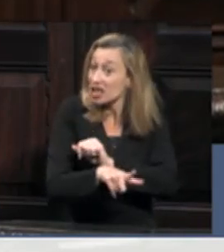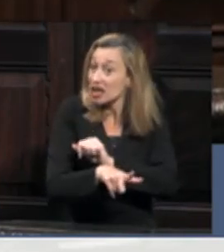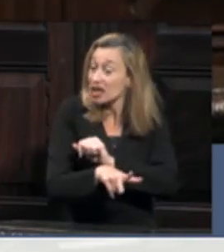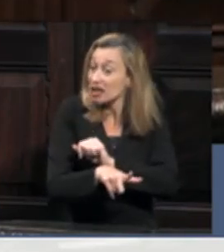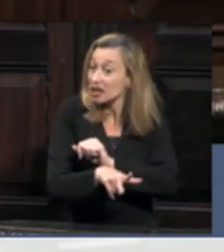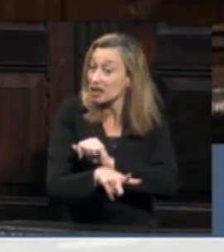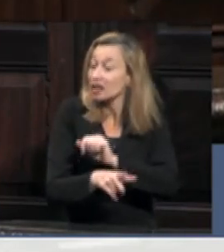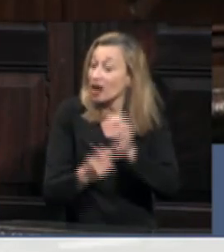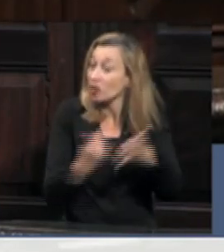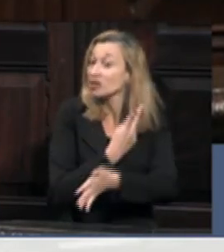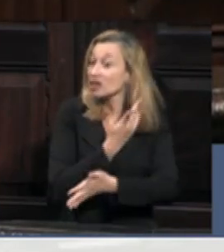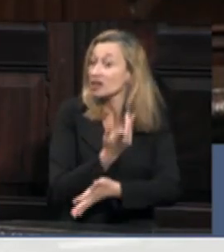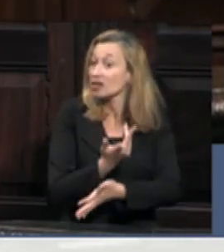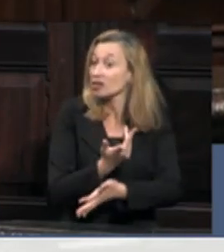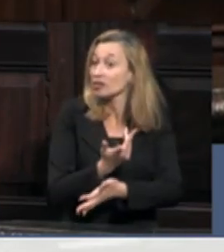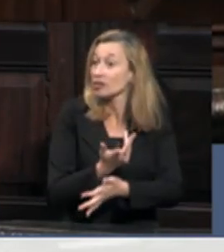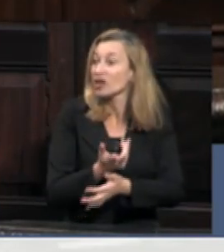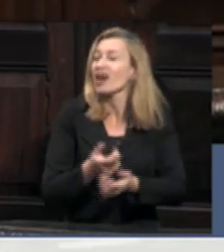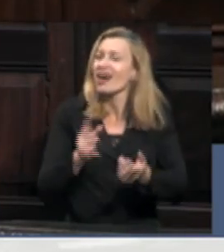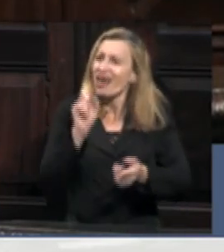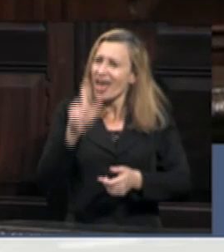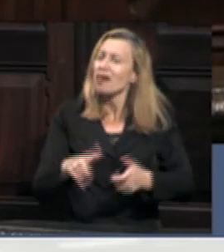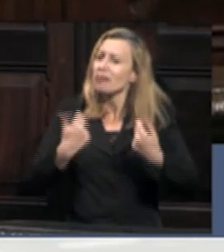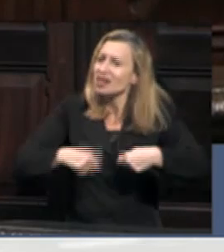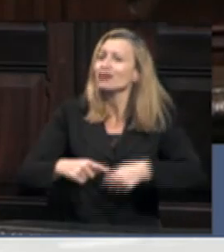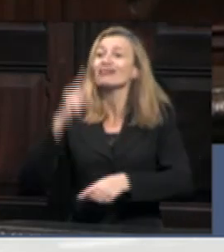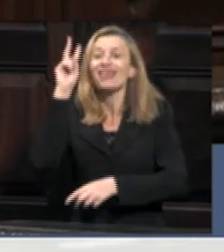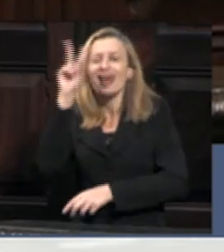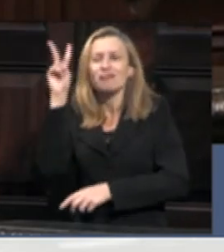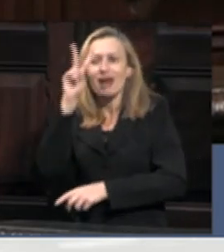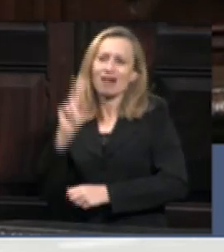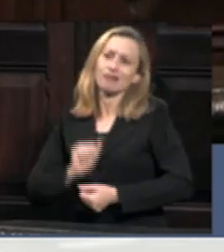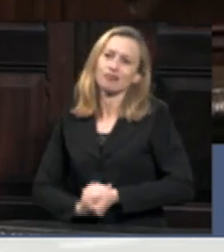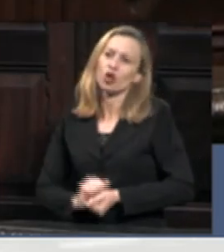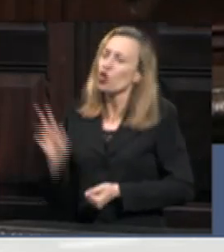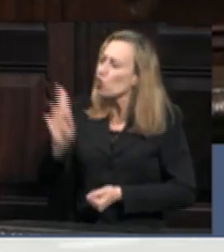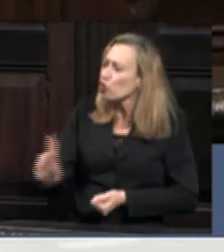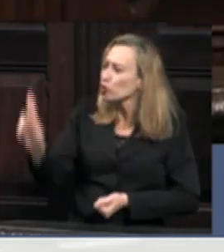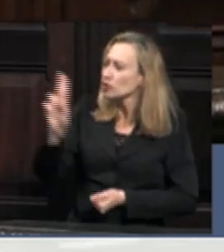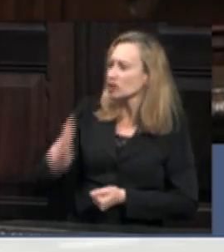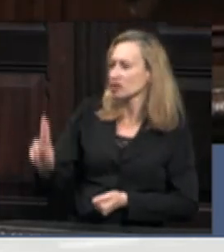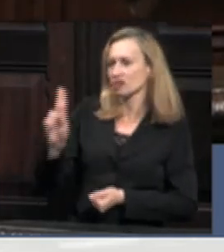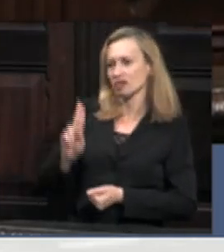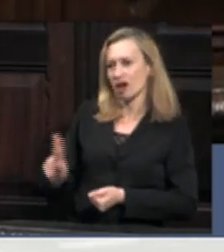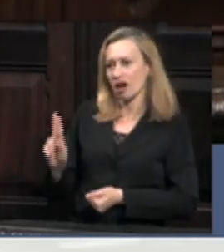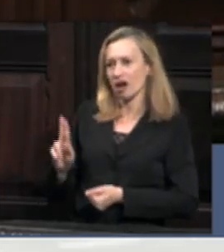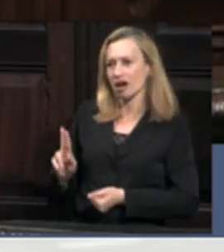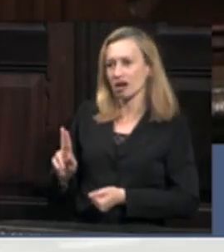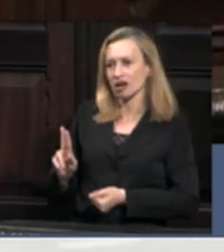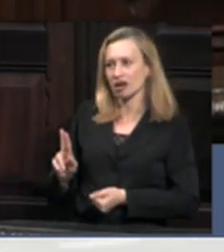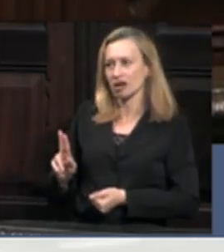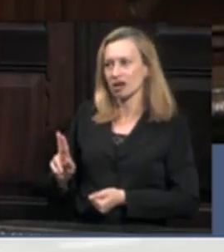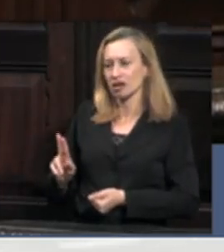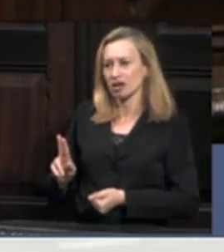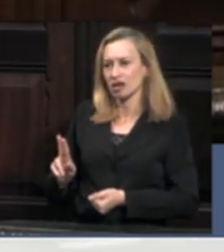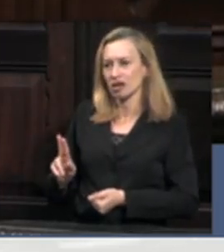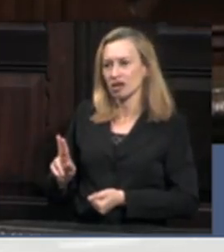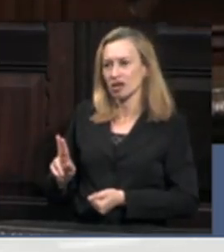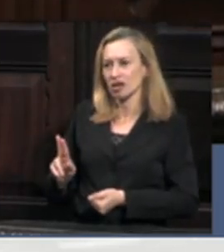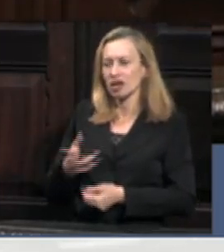até aqui. É preciso lembrar e usar essa alternativa econômica de vende